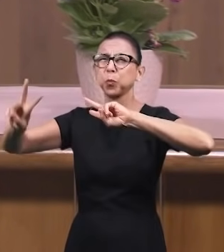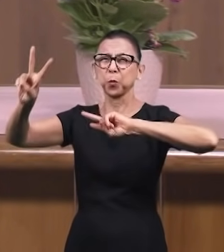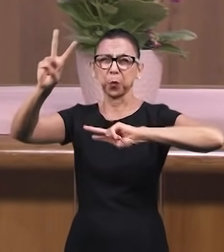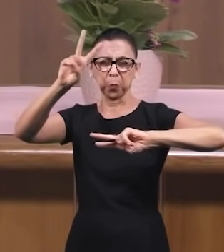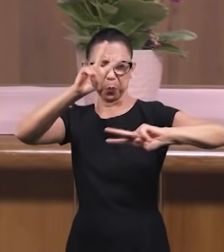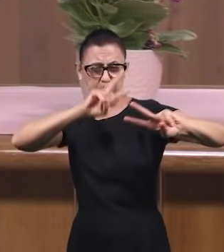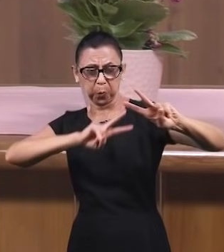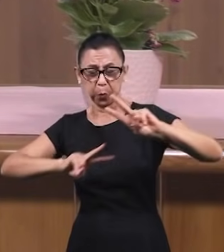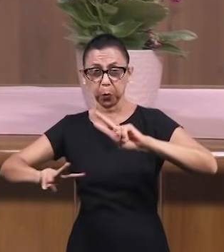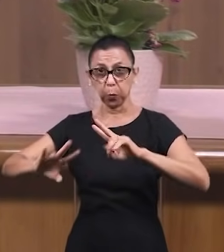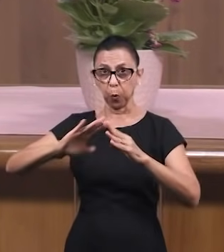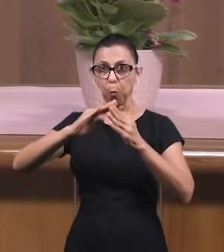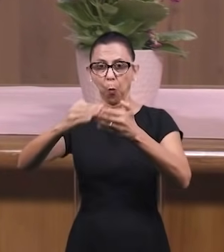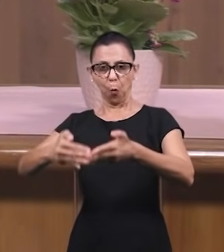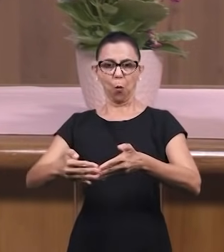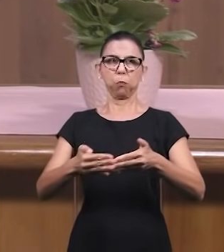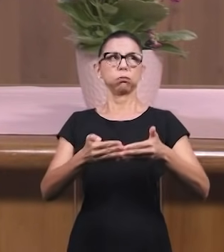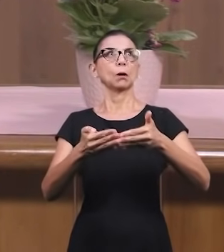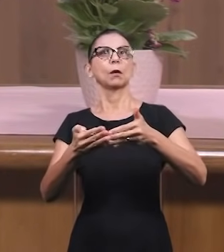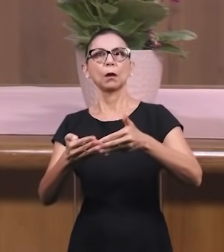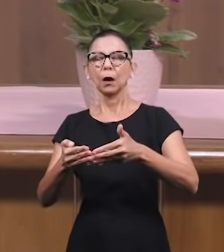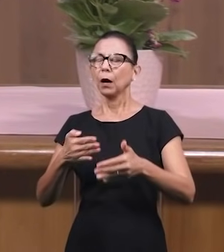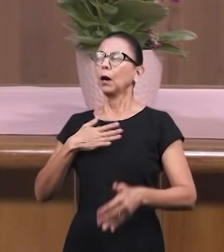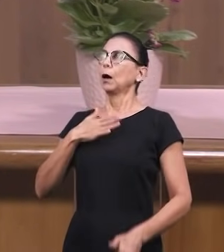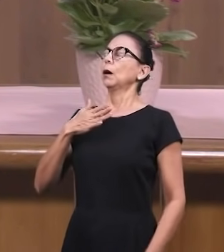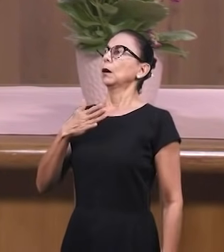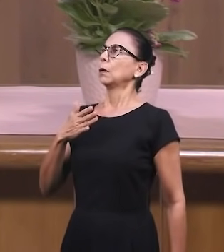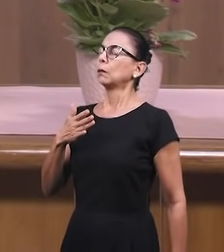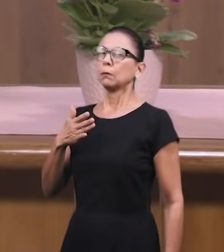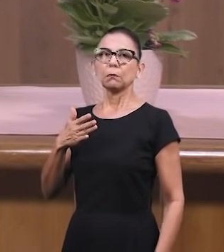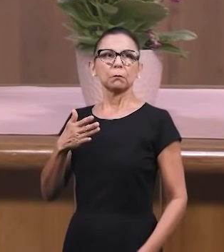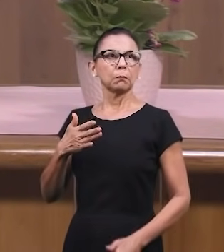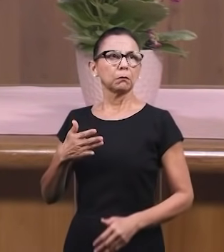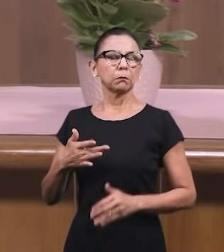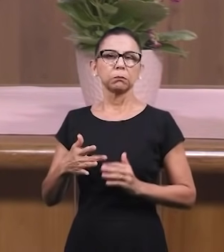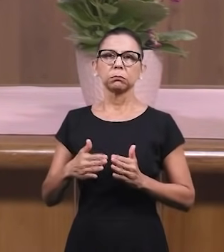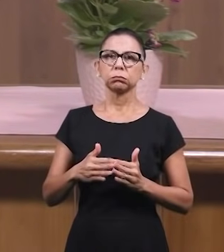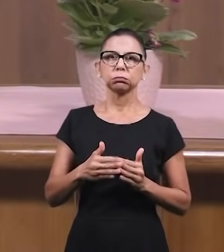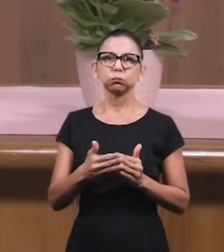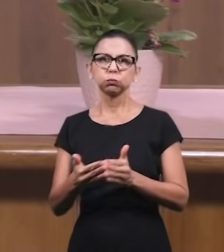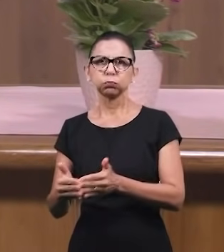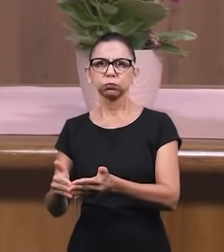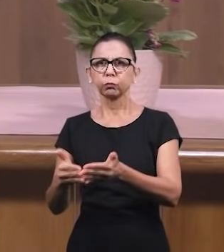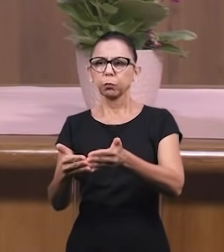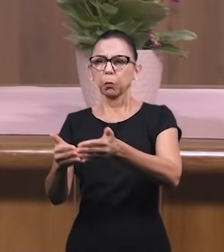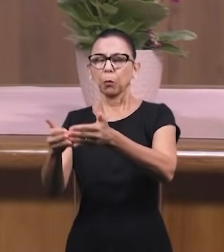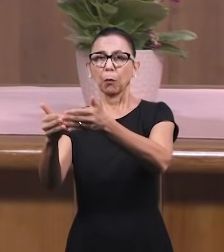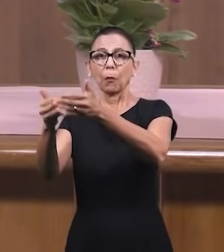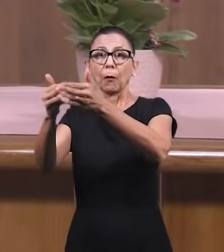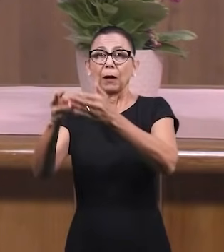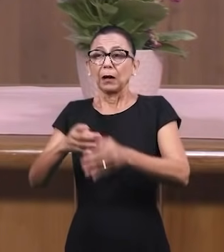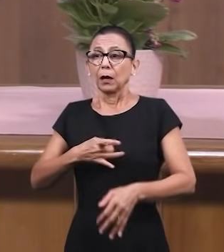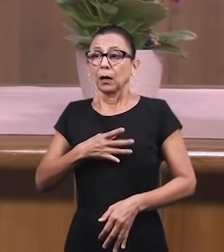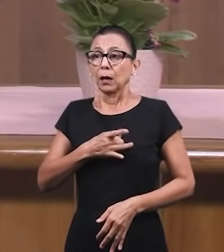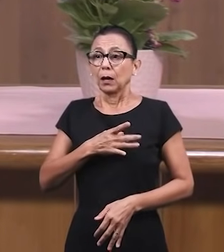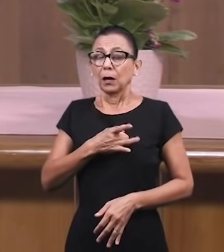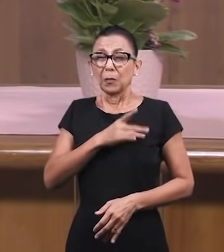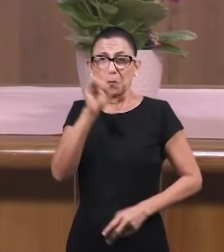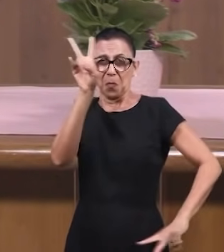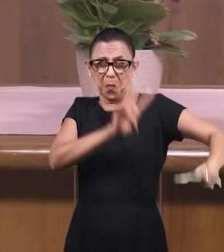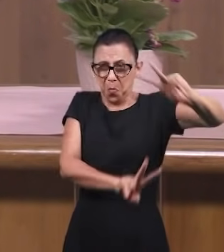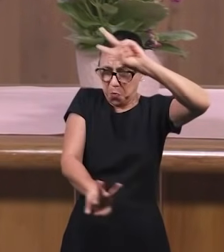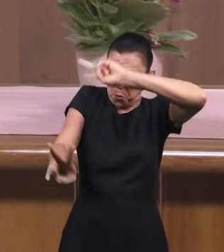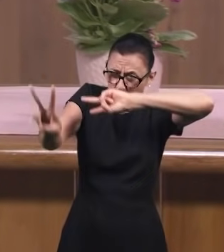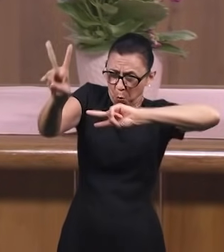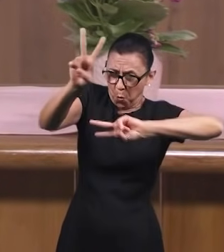que bateu no barco e que assustou os discípulos, a palavra diz, e eles temeram porque o vento era